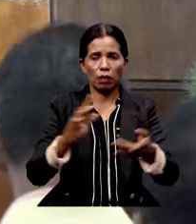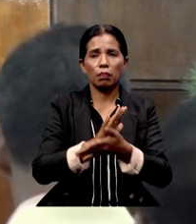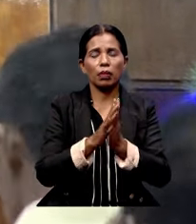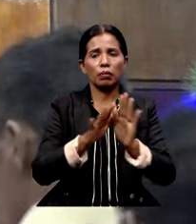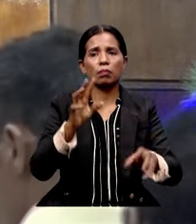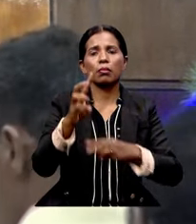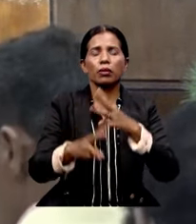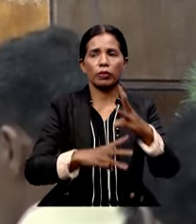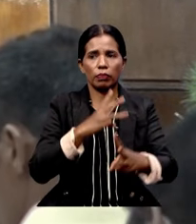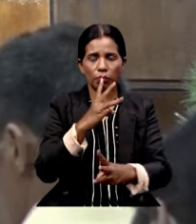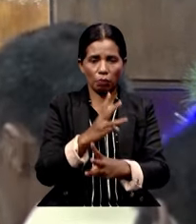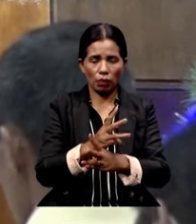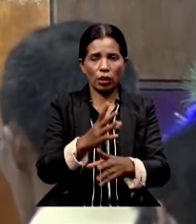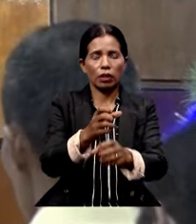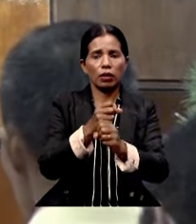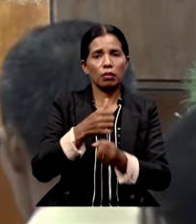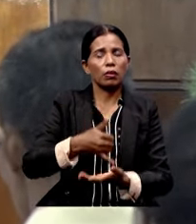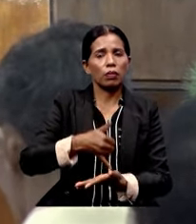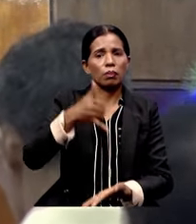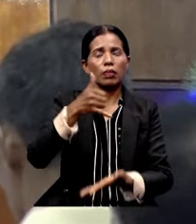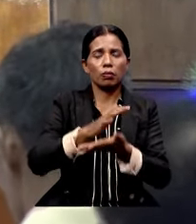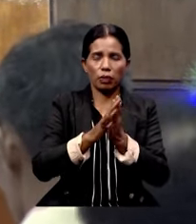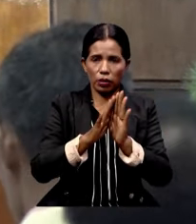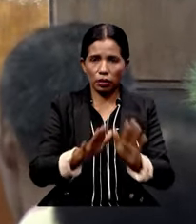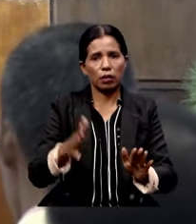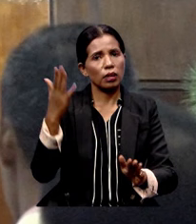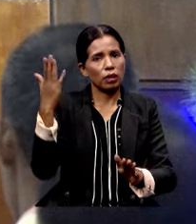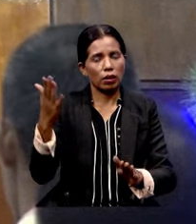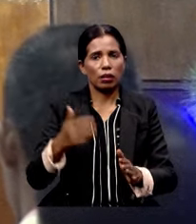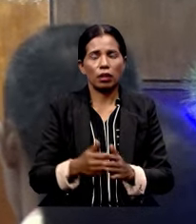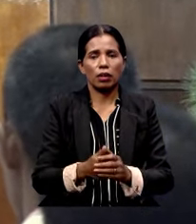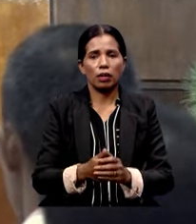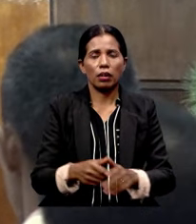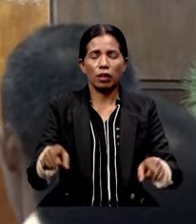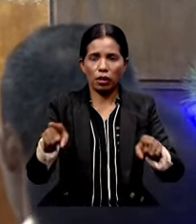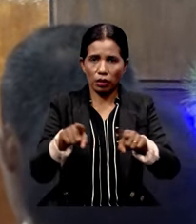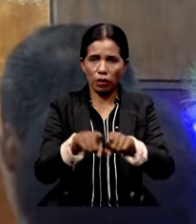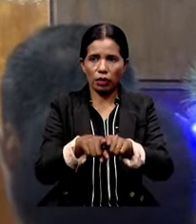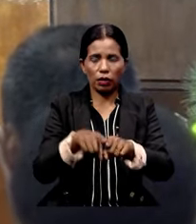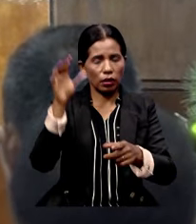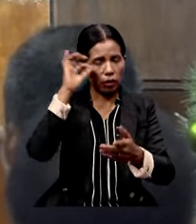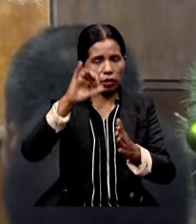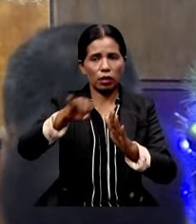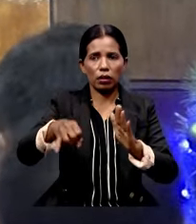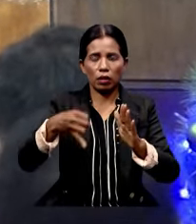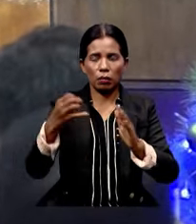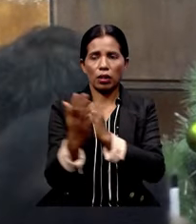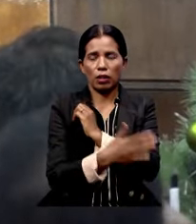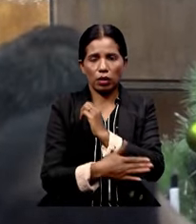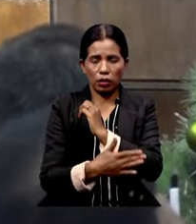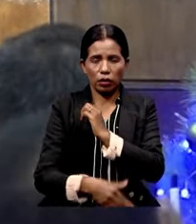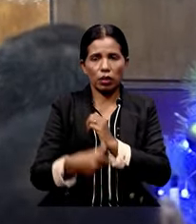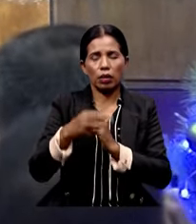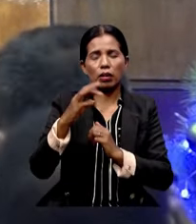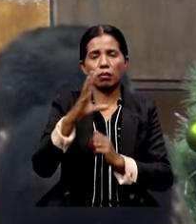mundial, como o Nobel da Paz, e tínhamos a colocação de mudar Undersecretary-General para países na Guiné-Bissau,